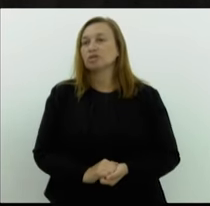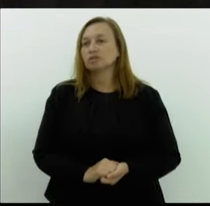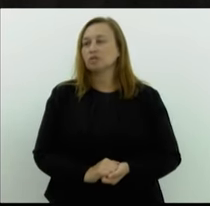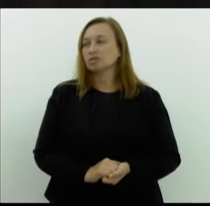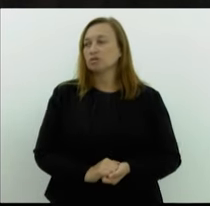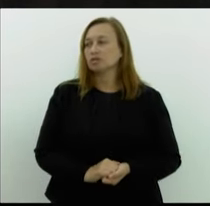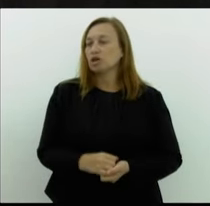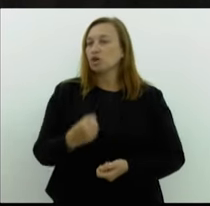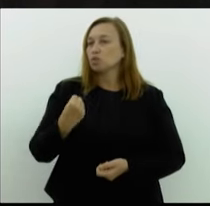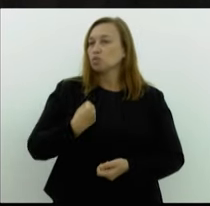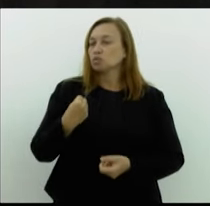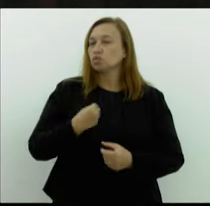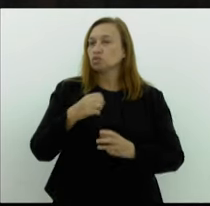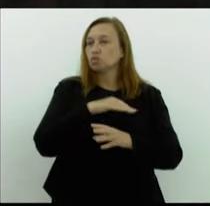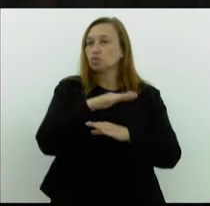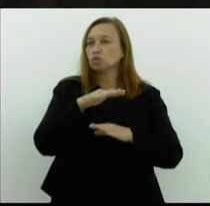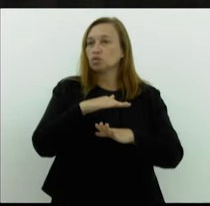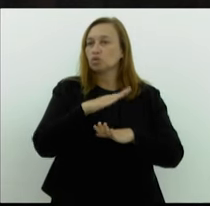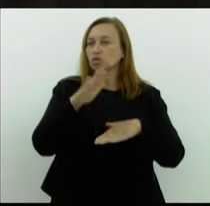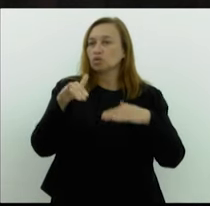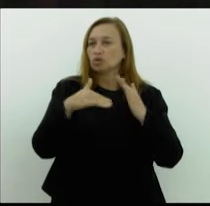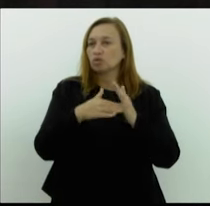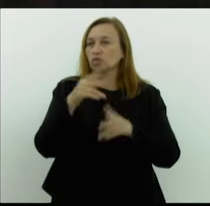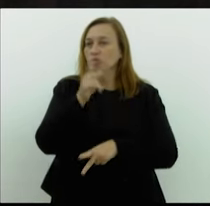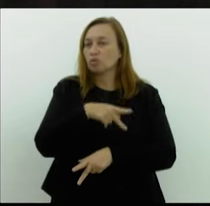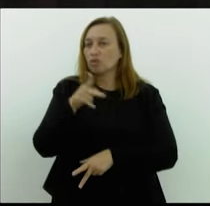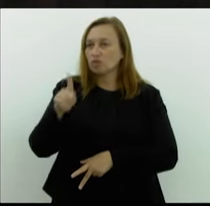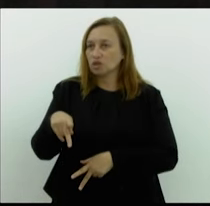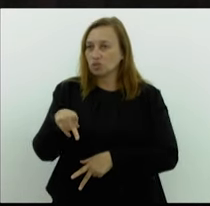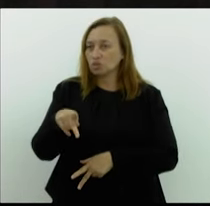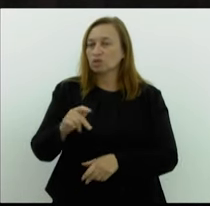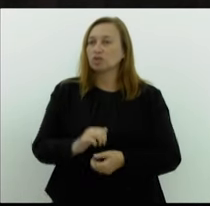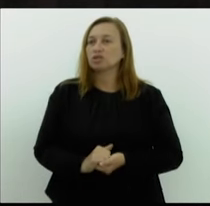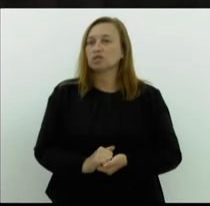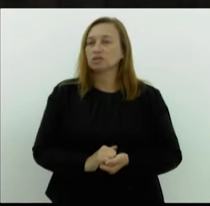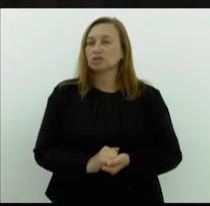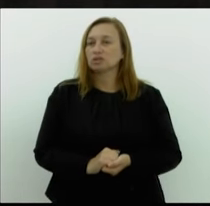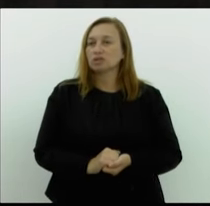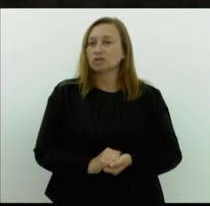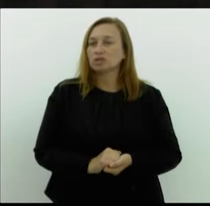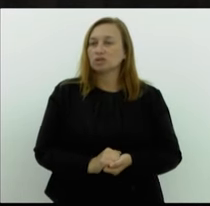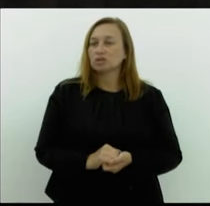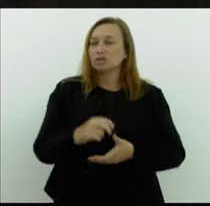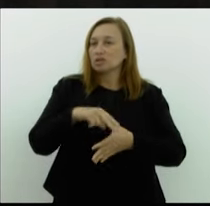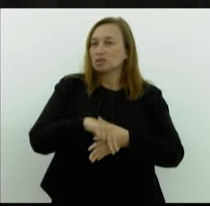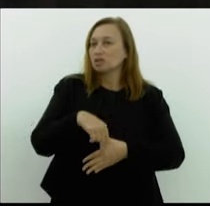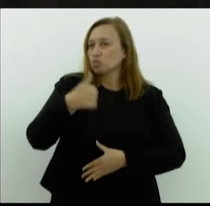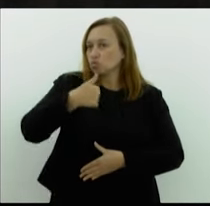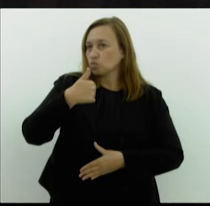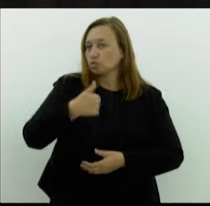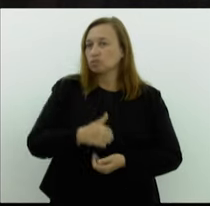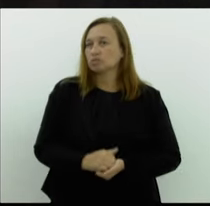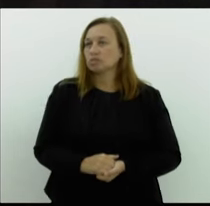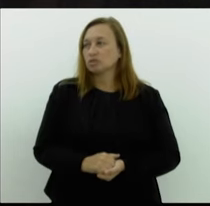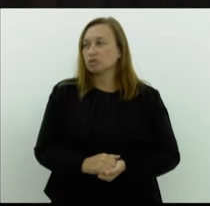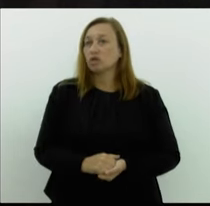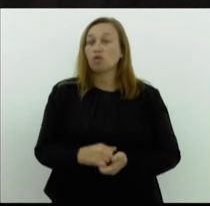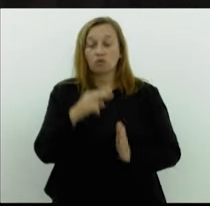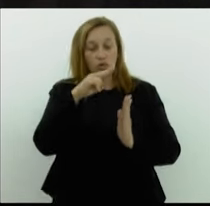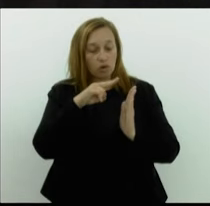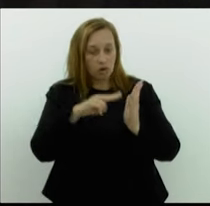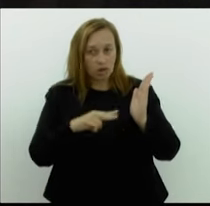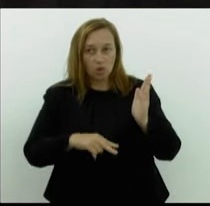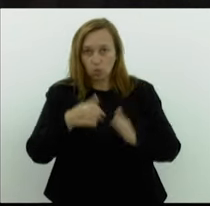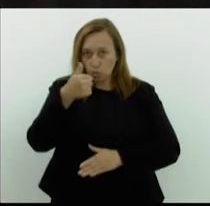o número total de professores de que trata o inciso 1, vou ler o inciso